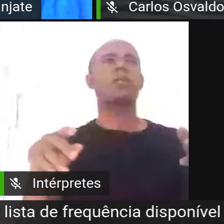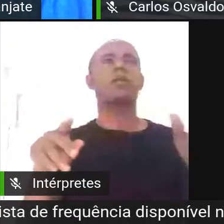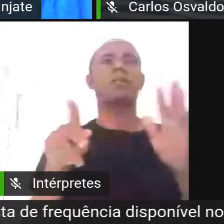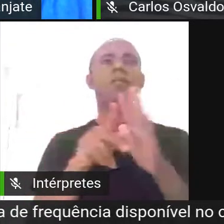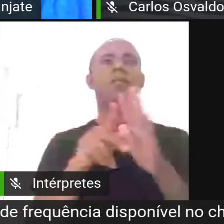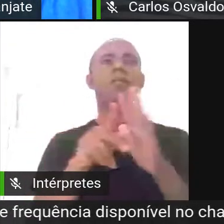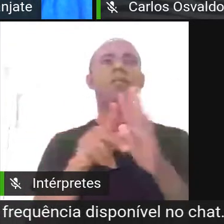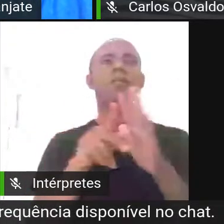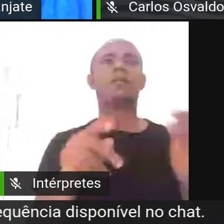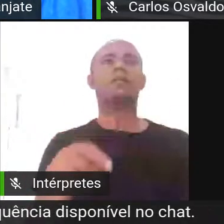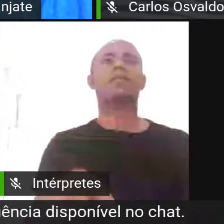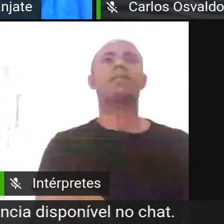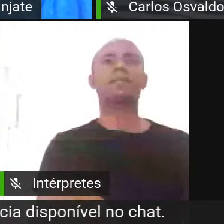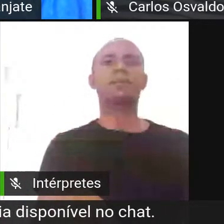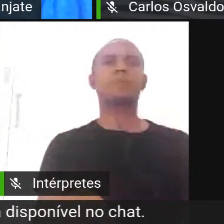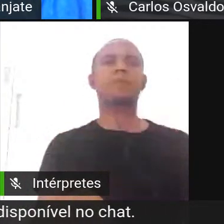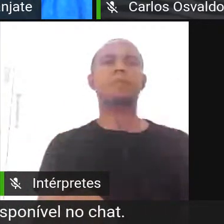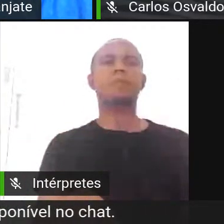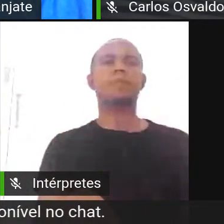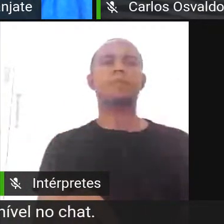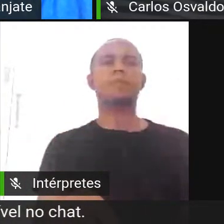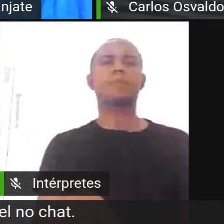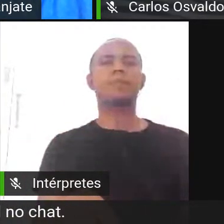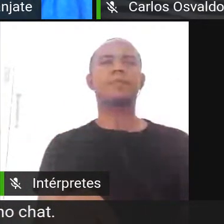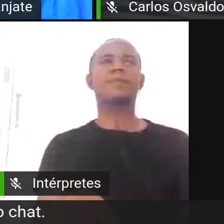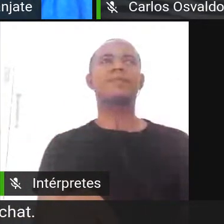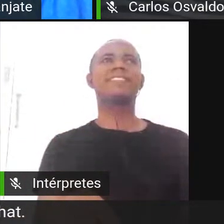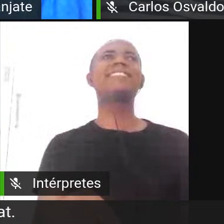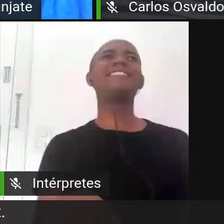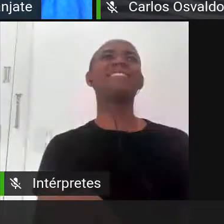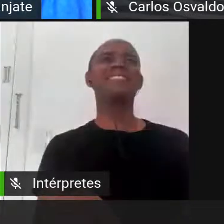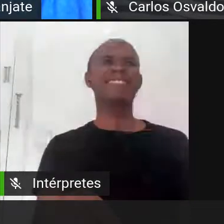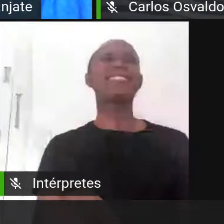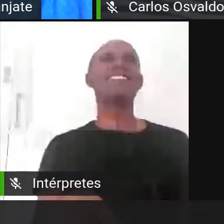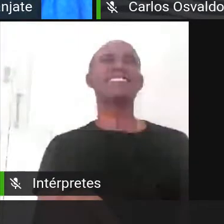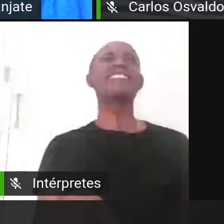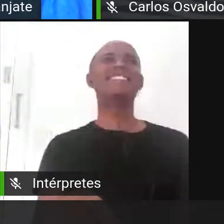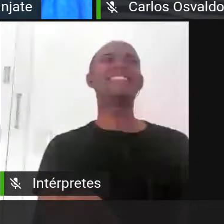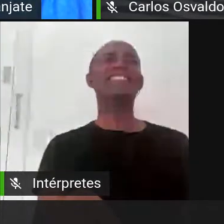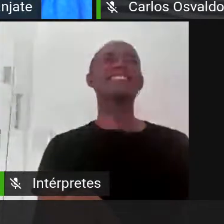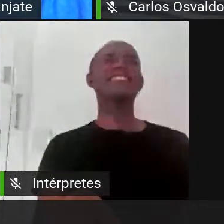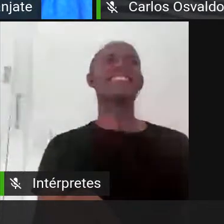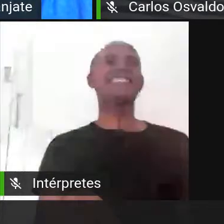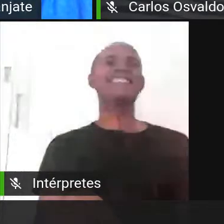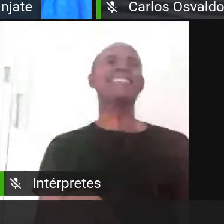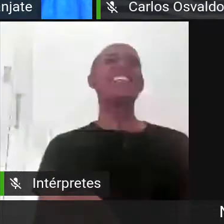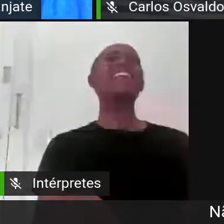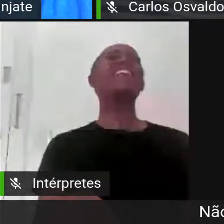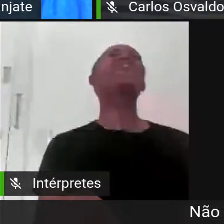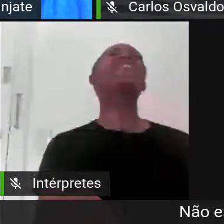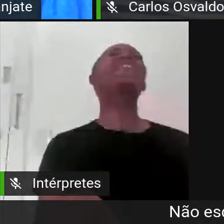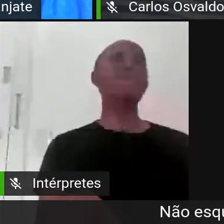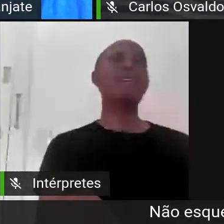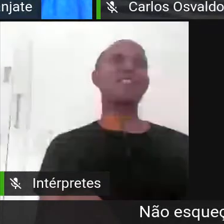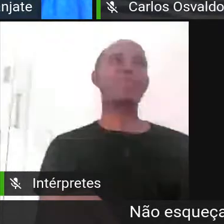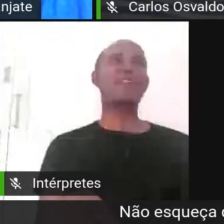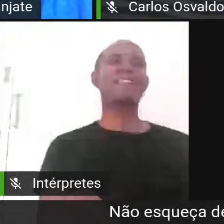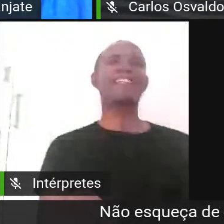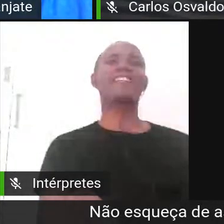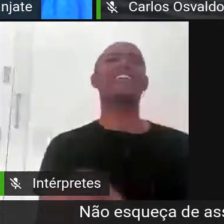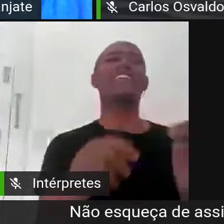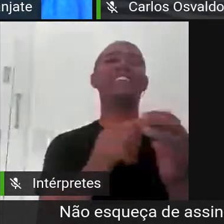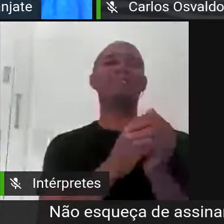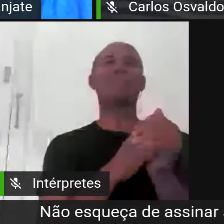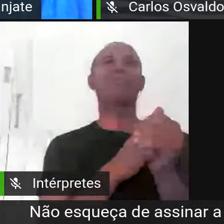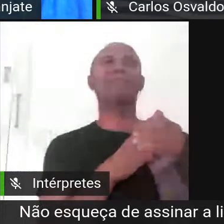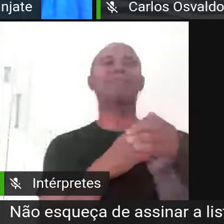colonial ou ocidental, se consideramos que o termo literatura já é ocidental e depois chega a Moçambique através também